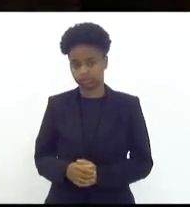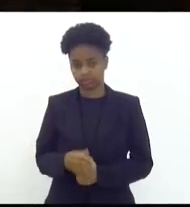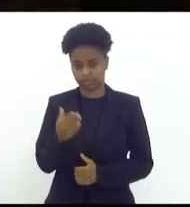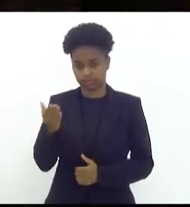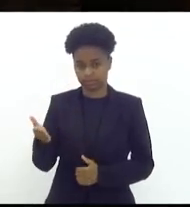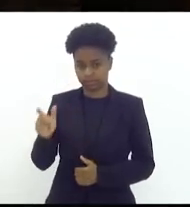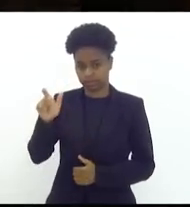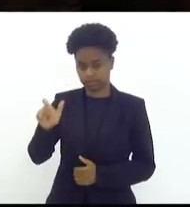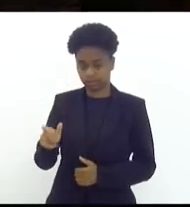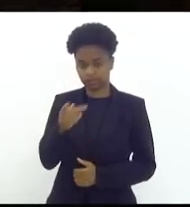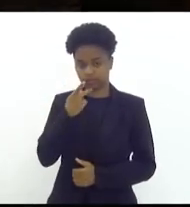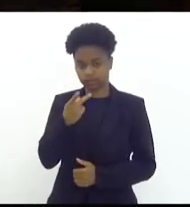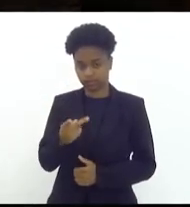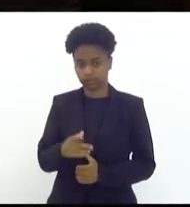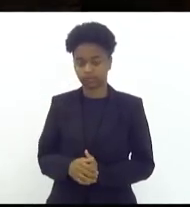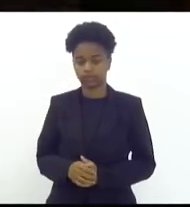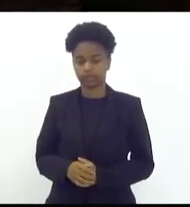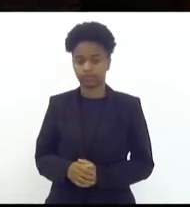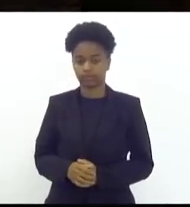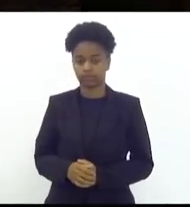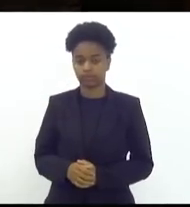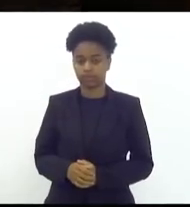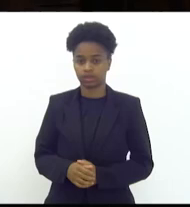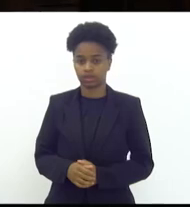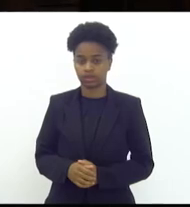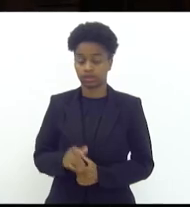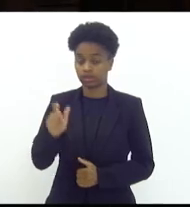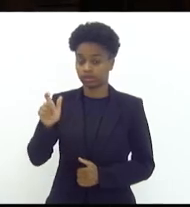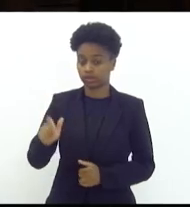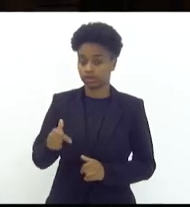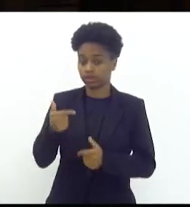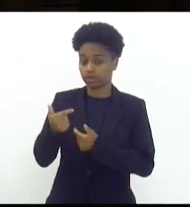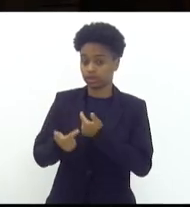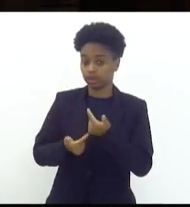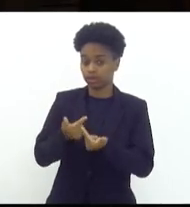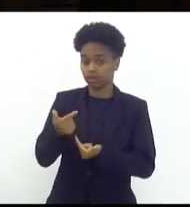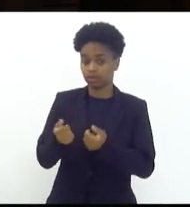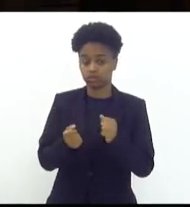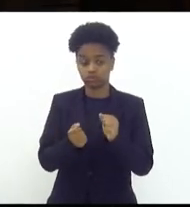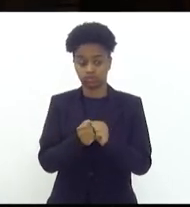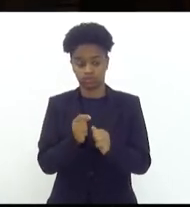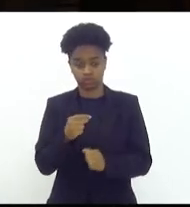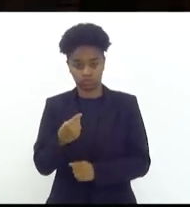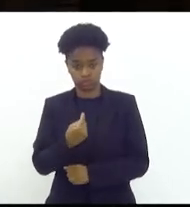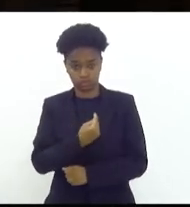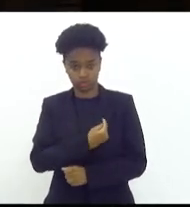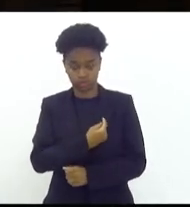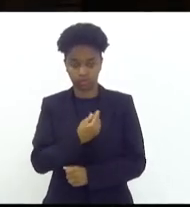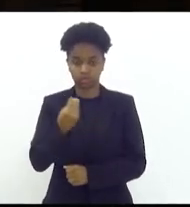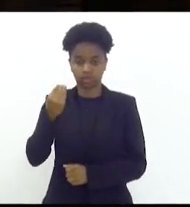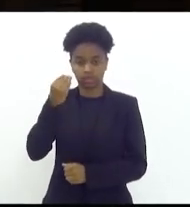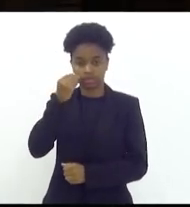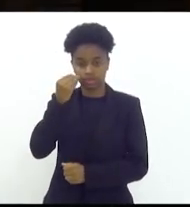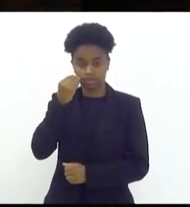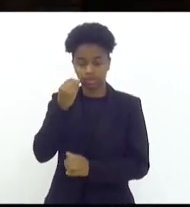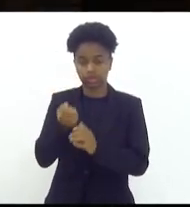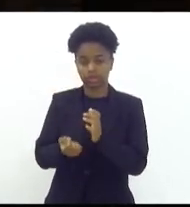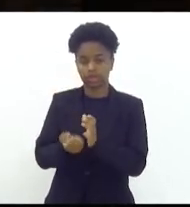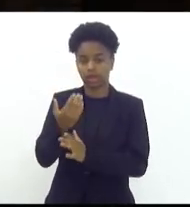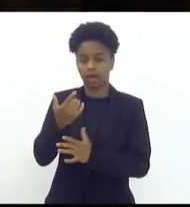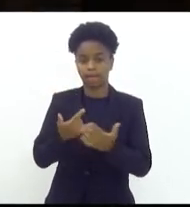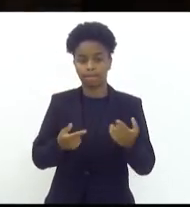escolha que estava trabalhando com a gente diz o Bonner para fazer música